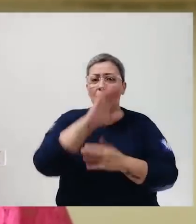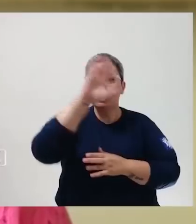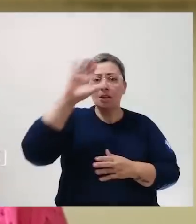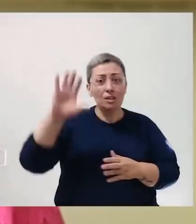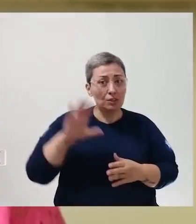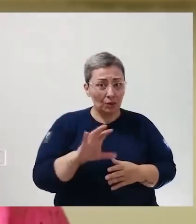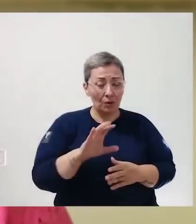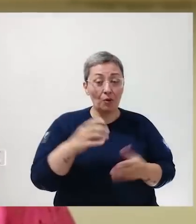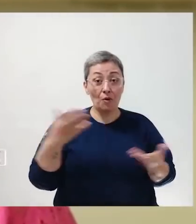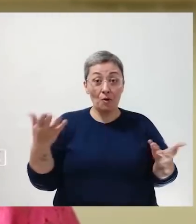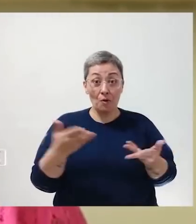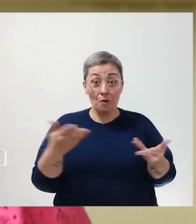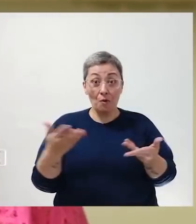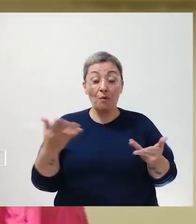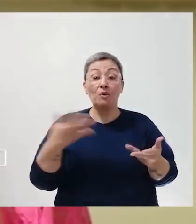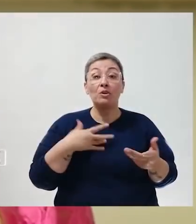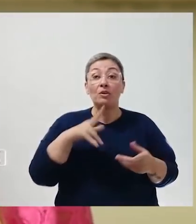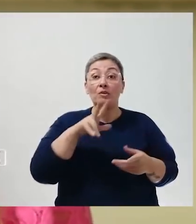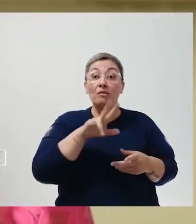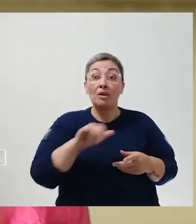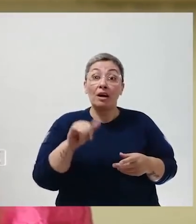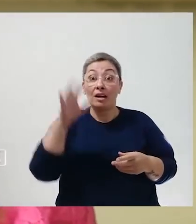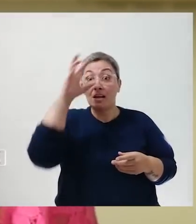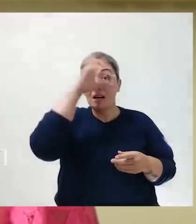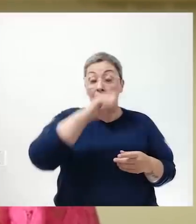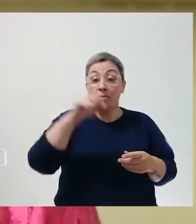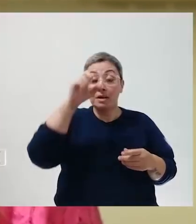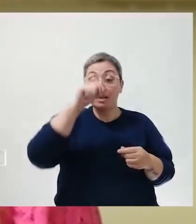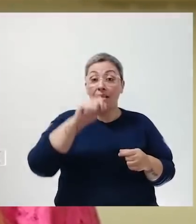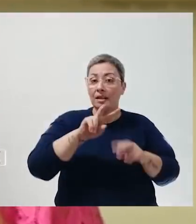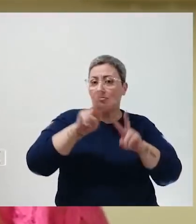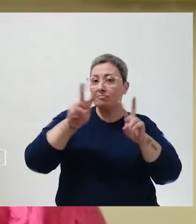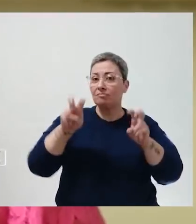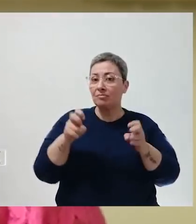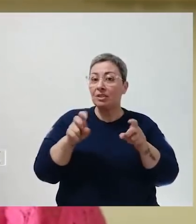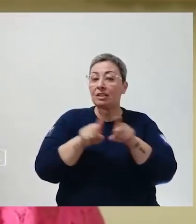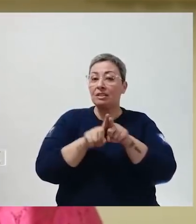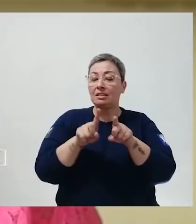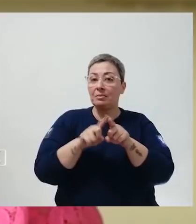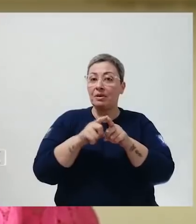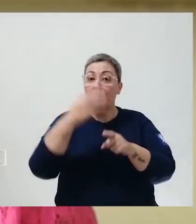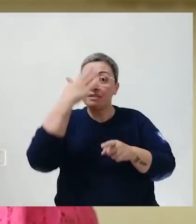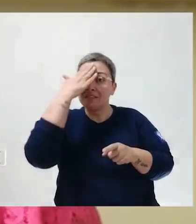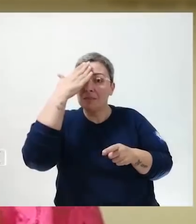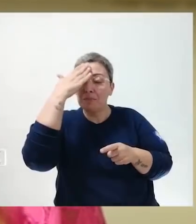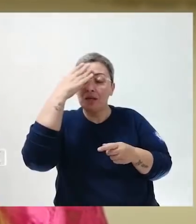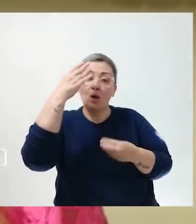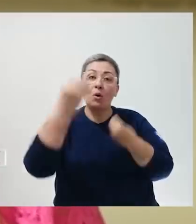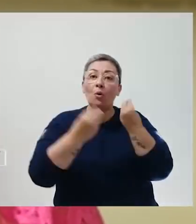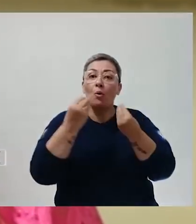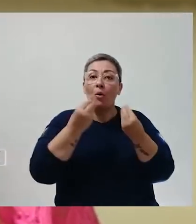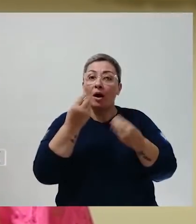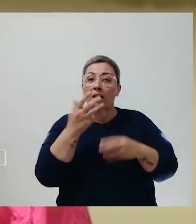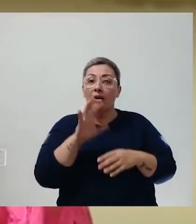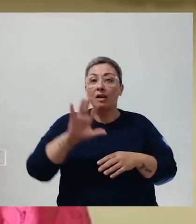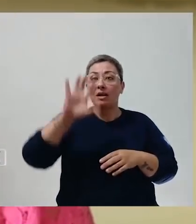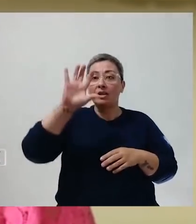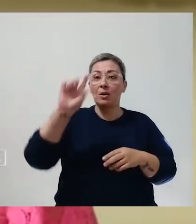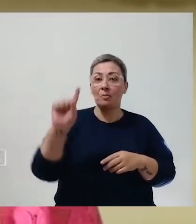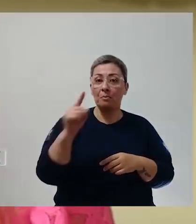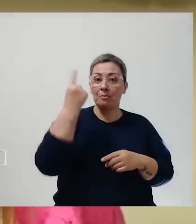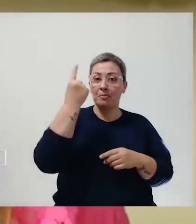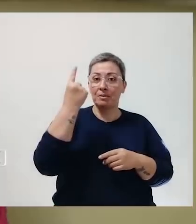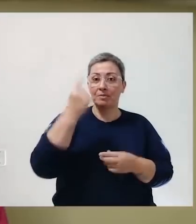regiões. No dia de hoje, vocês aprenderão sobre isso e também ficarão sabendo qual será a nossa